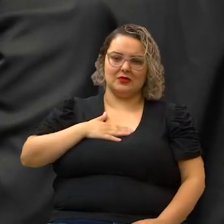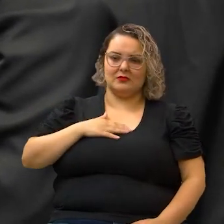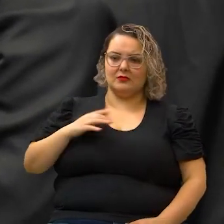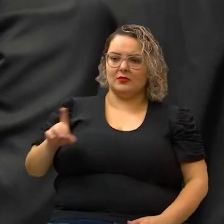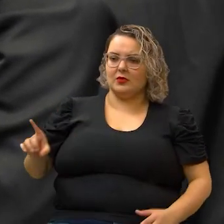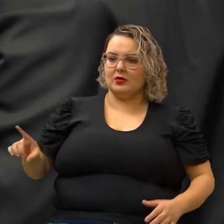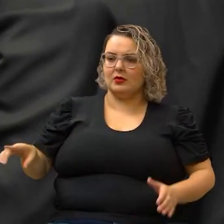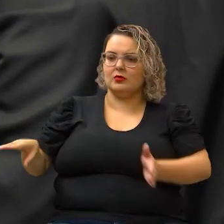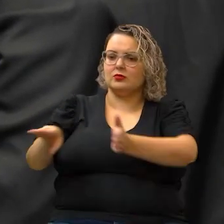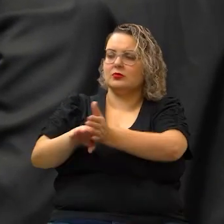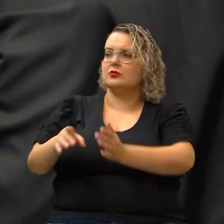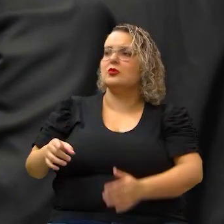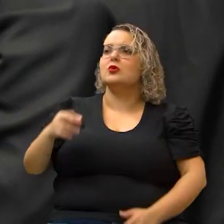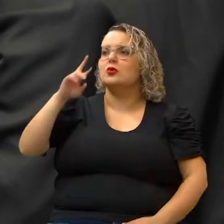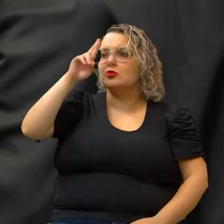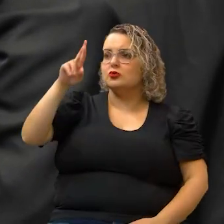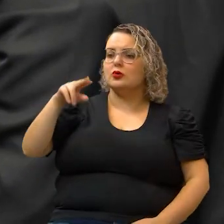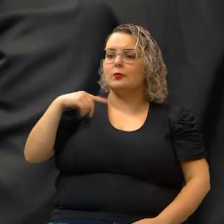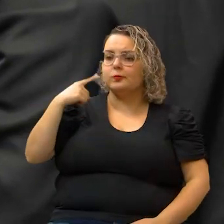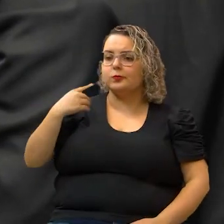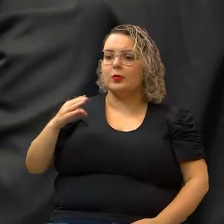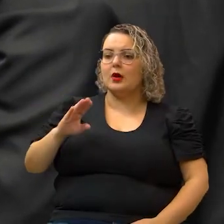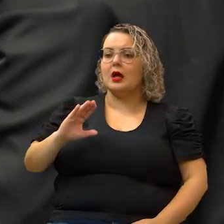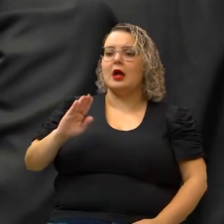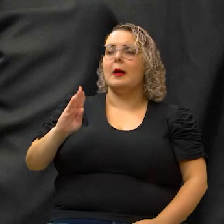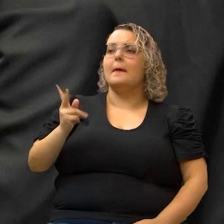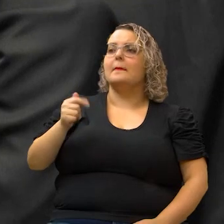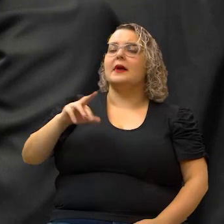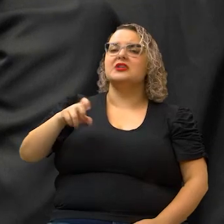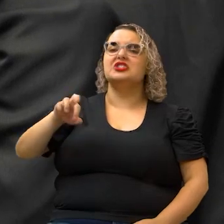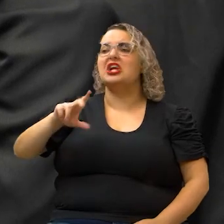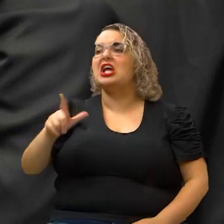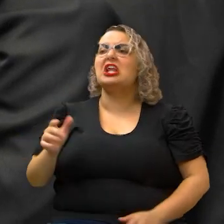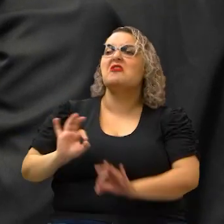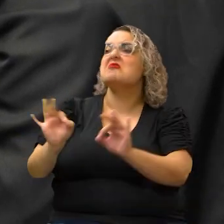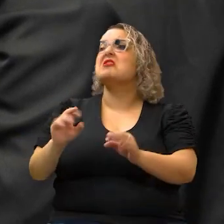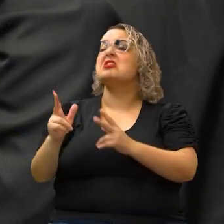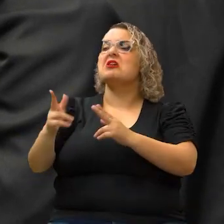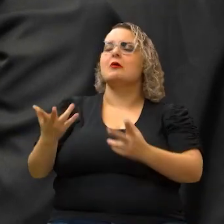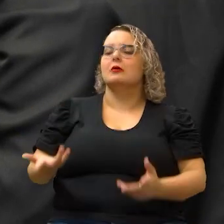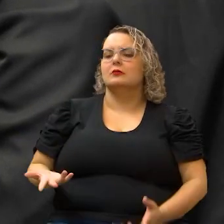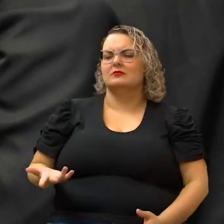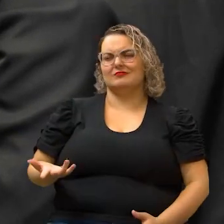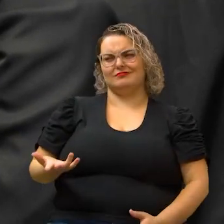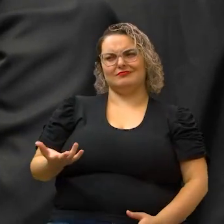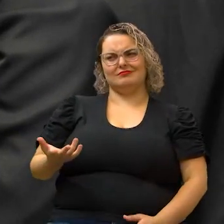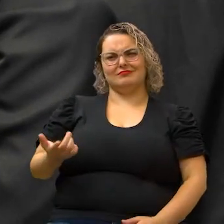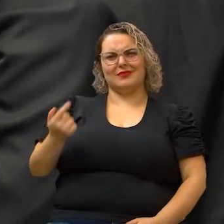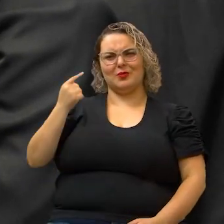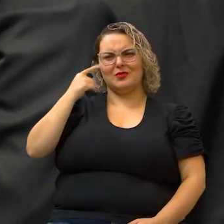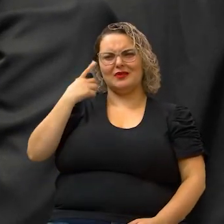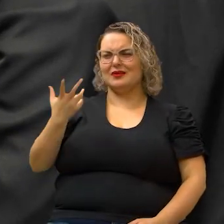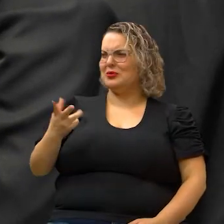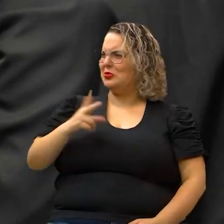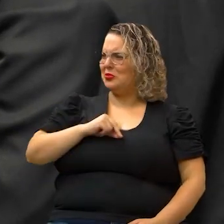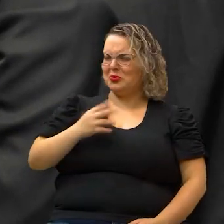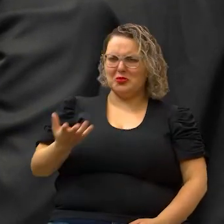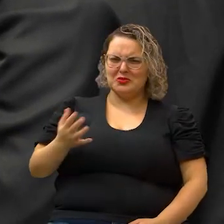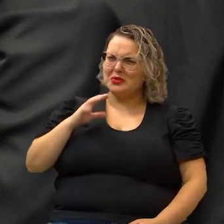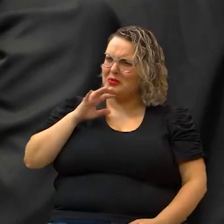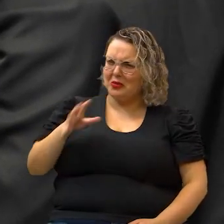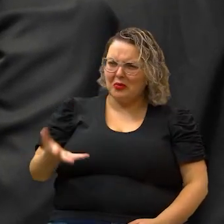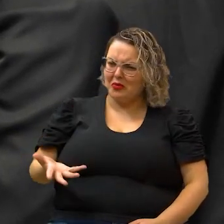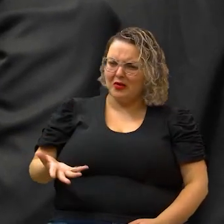assim, o senhor é advogado? Eu falei, não, eu sou bacharel. Ela falou, bacharel e nada é a mesma coisa. Nossa, eu fiquei pensando, falei, como